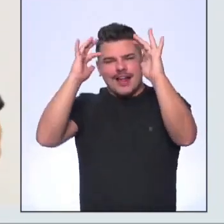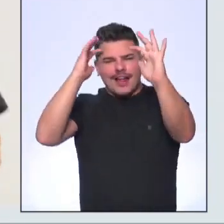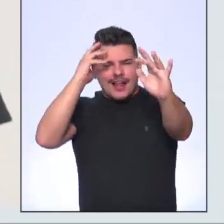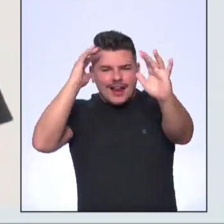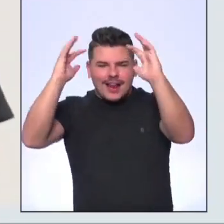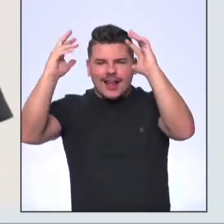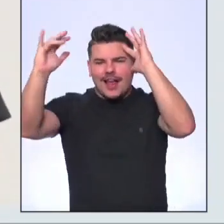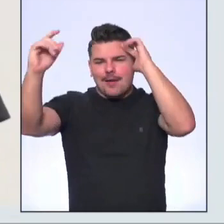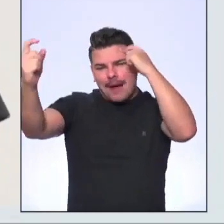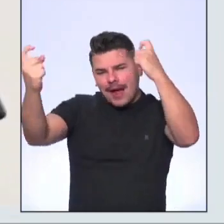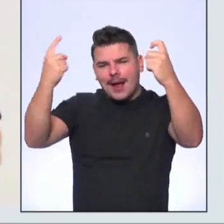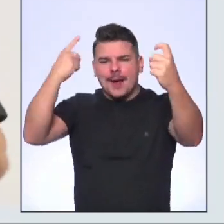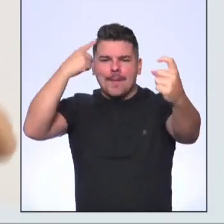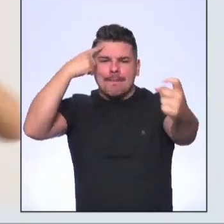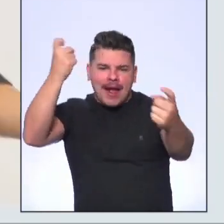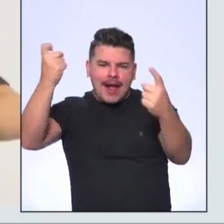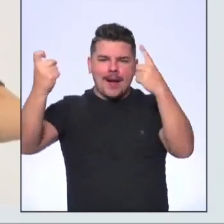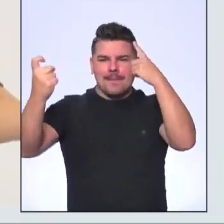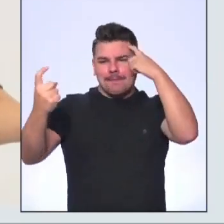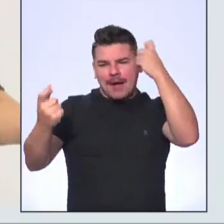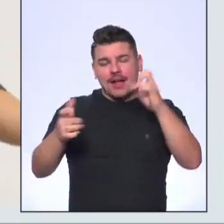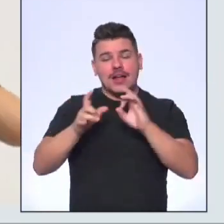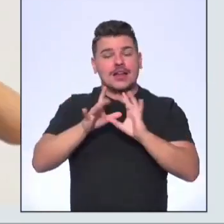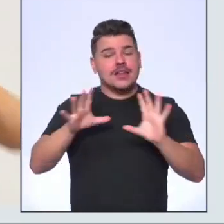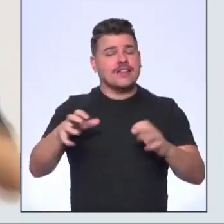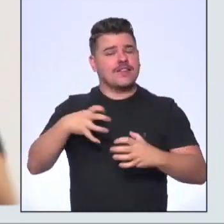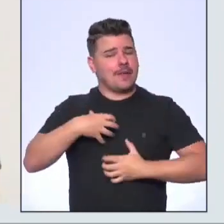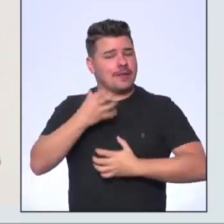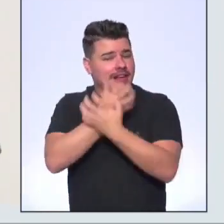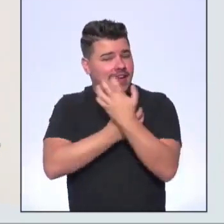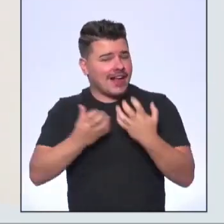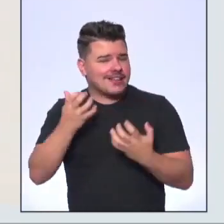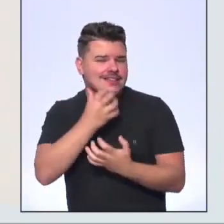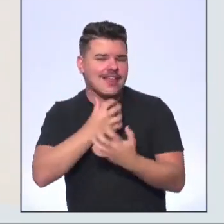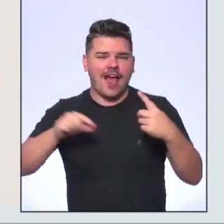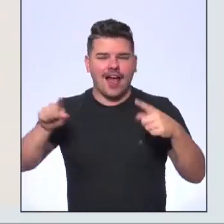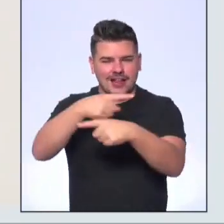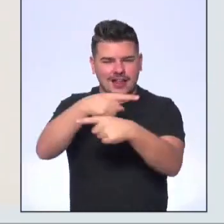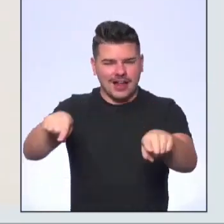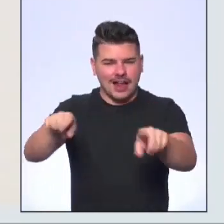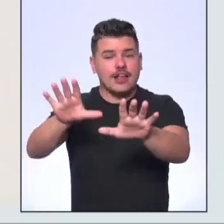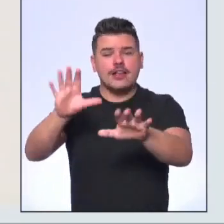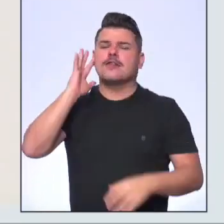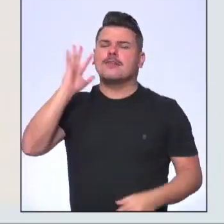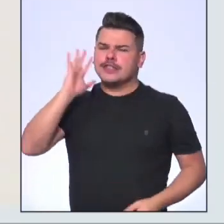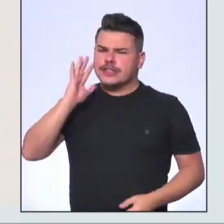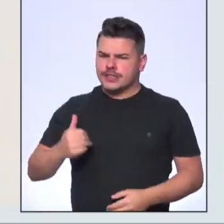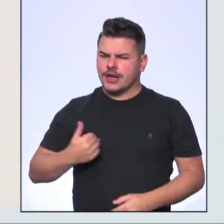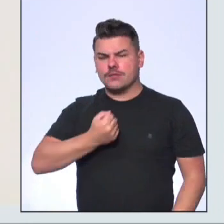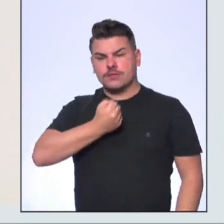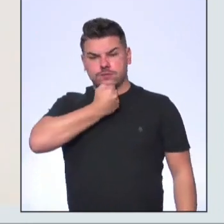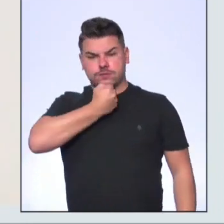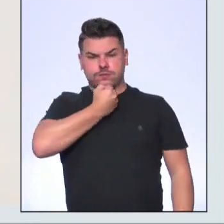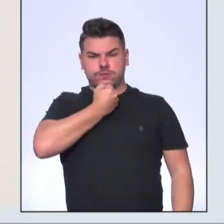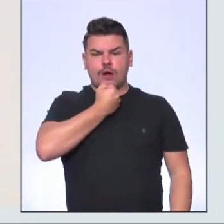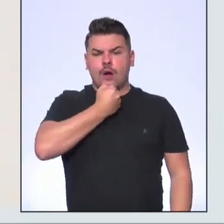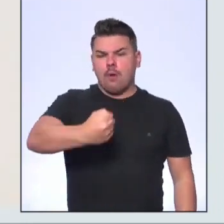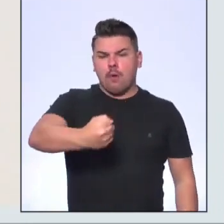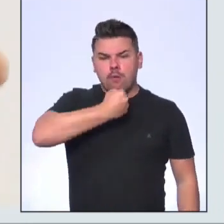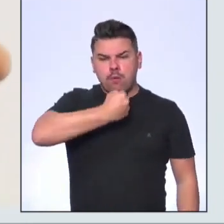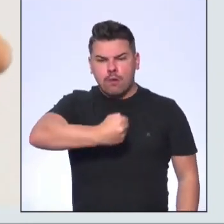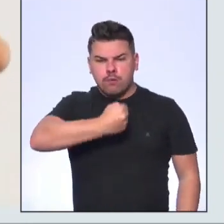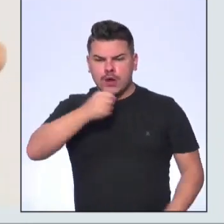criação livre. Agora imagina um jornalista fazendo a mesma coisa. Ele está noticiando, né,